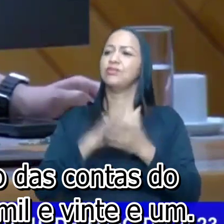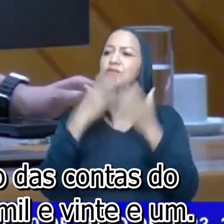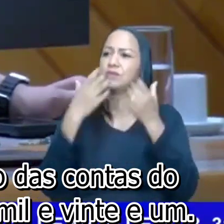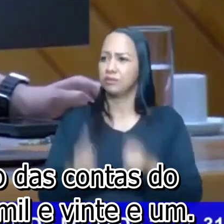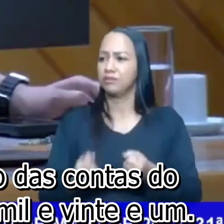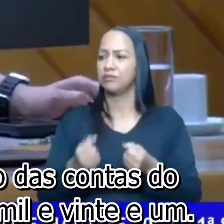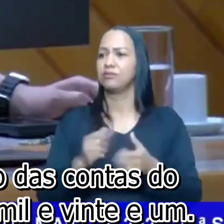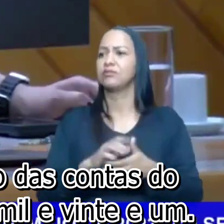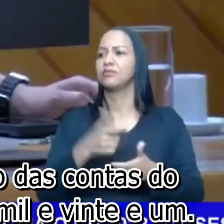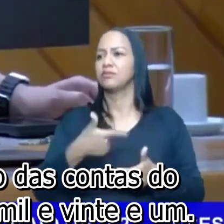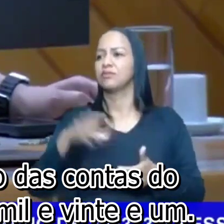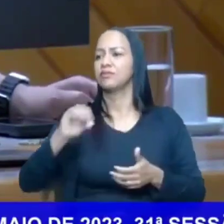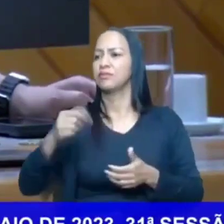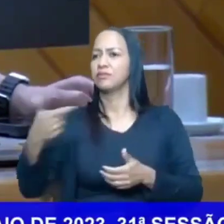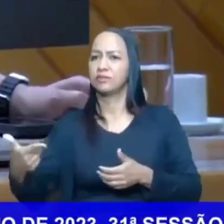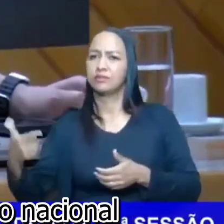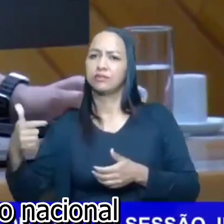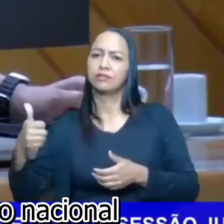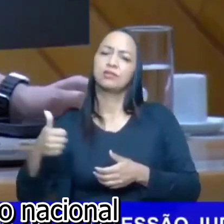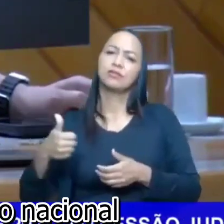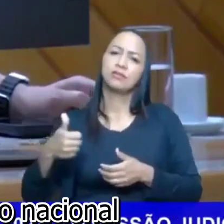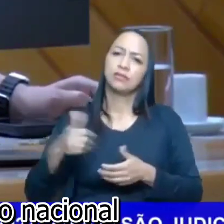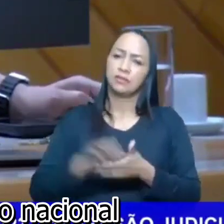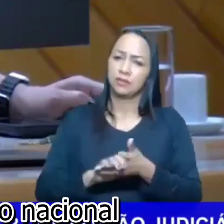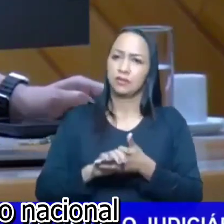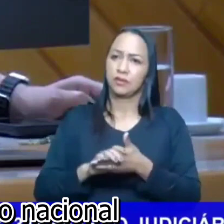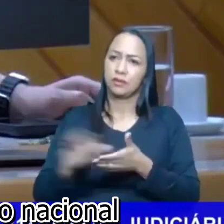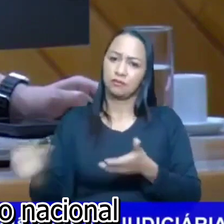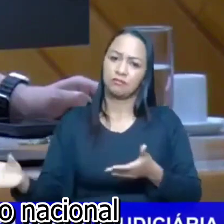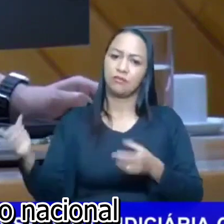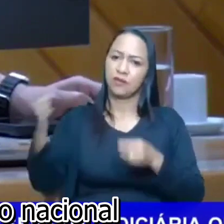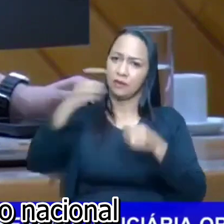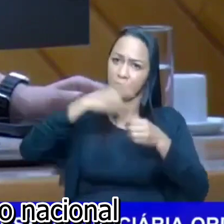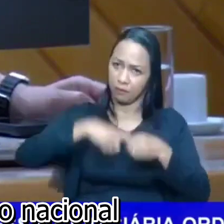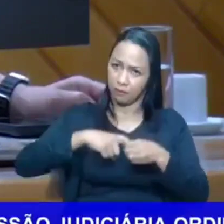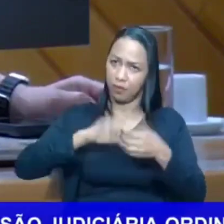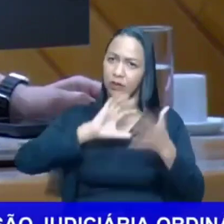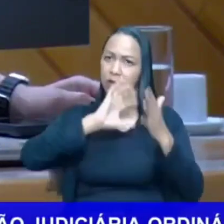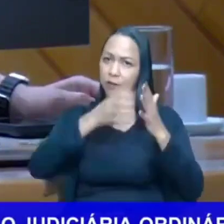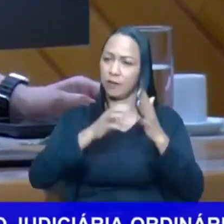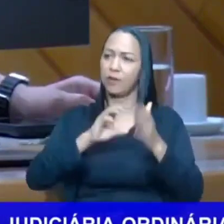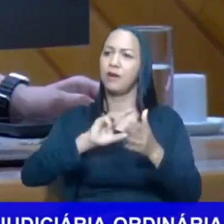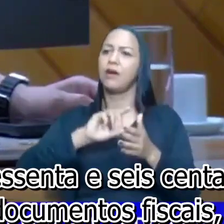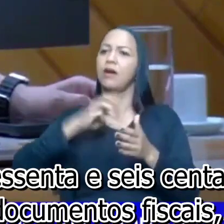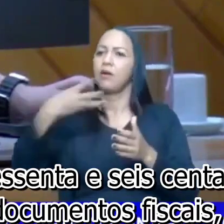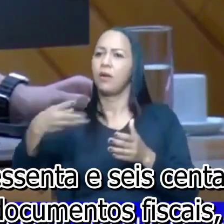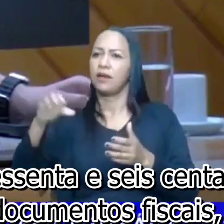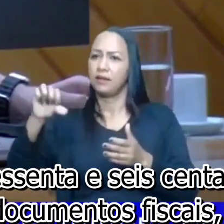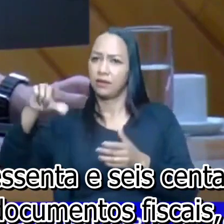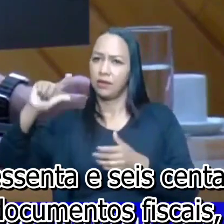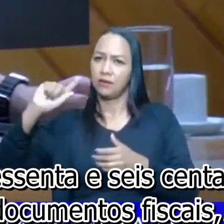de 2021, determina ao partido o recolhimento ao Tesouro Nacional do valor de R$